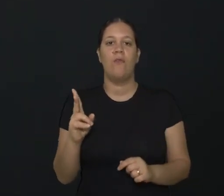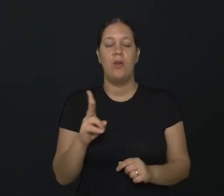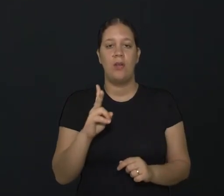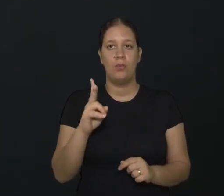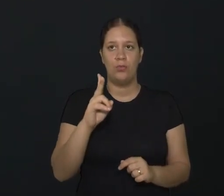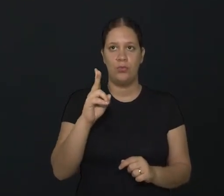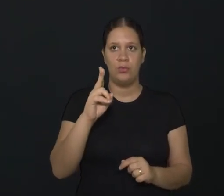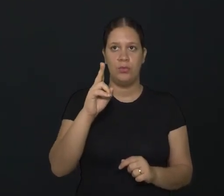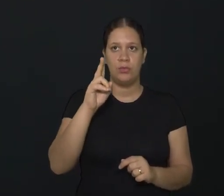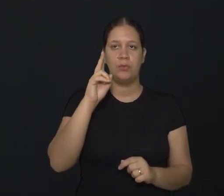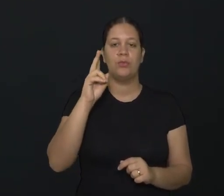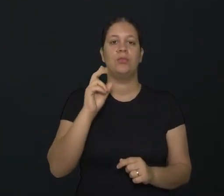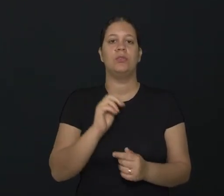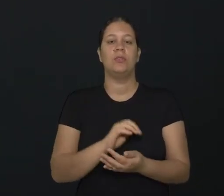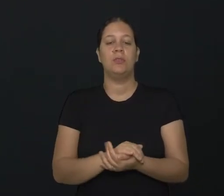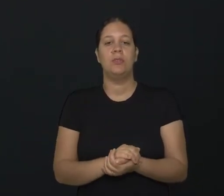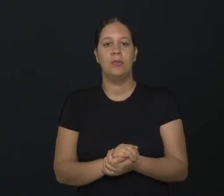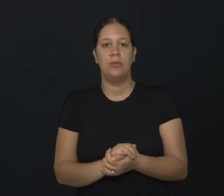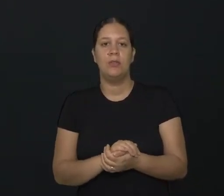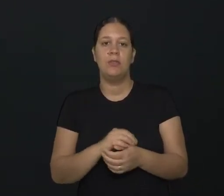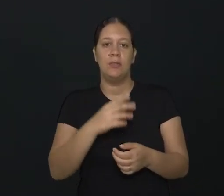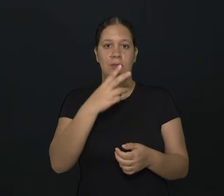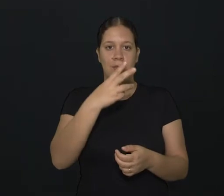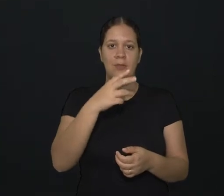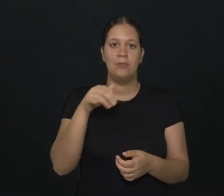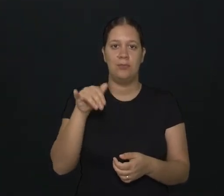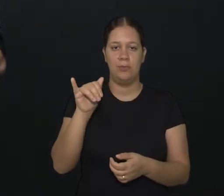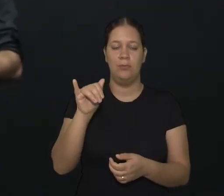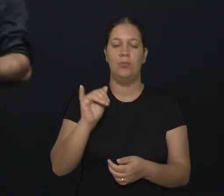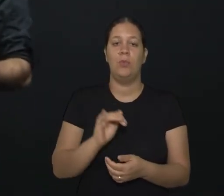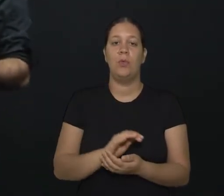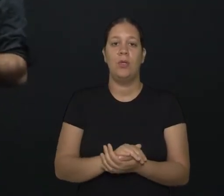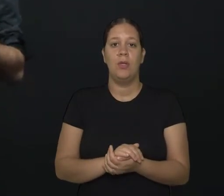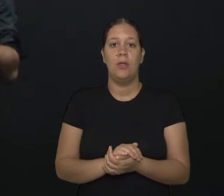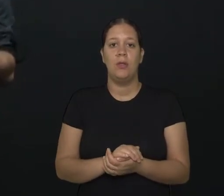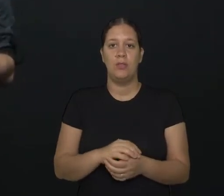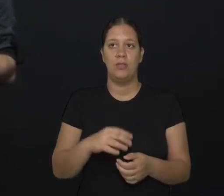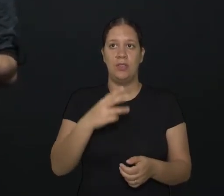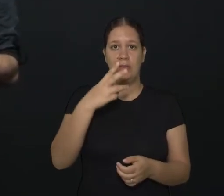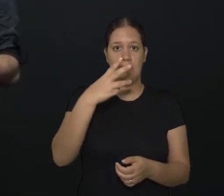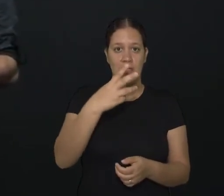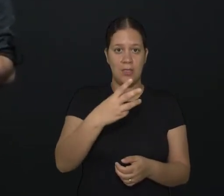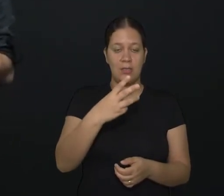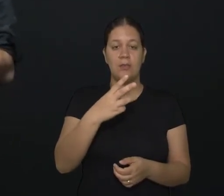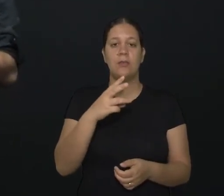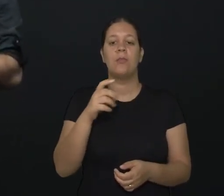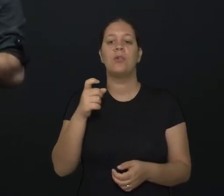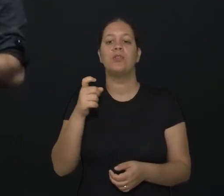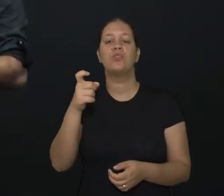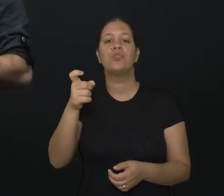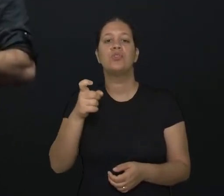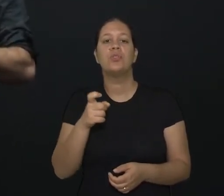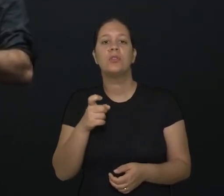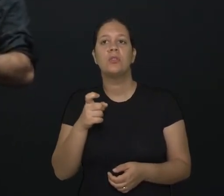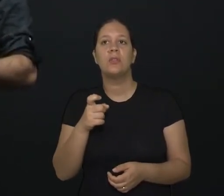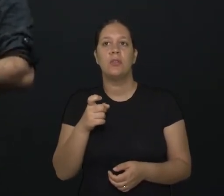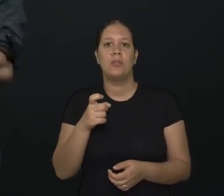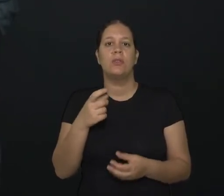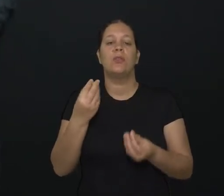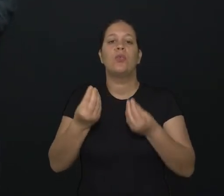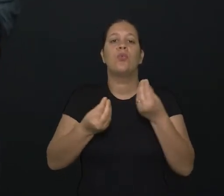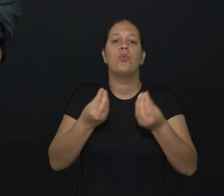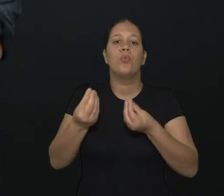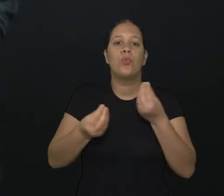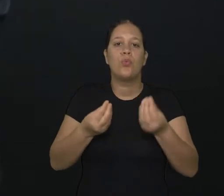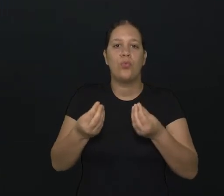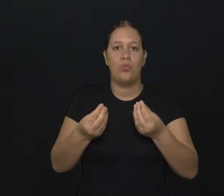valores de 3 para o x e de 2 para o y. Bem, se é 3 para x, primeiro eu vou andar 3